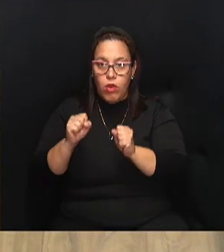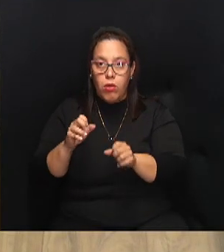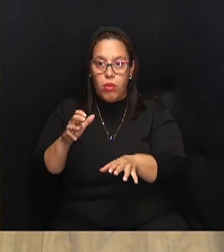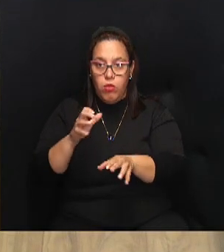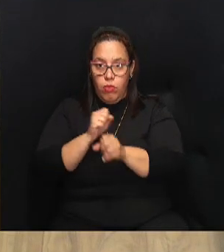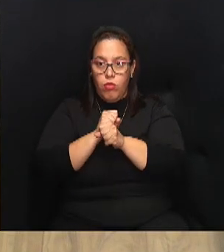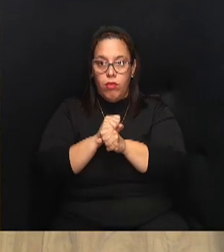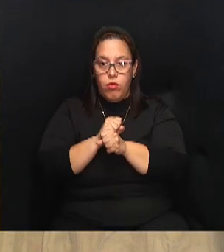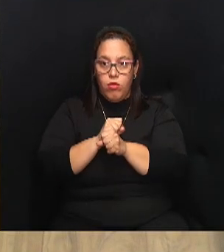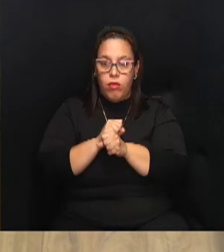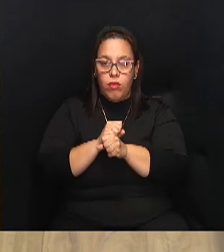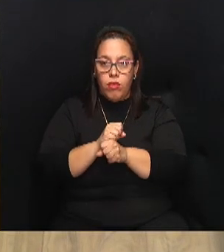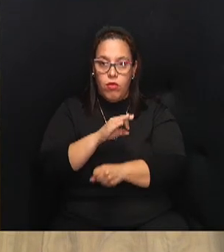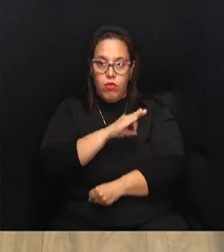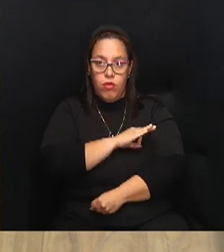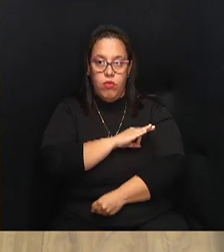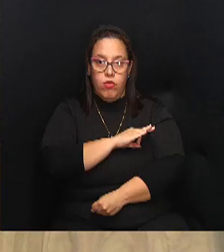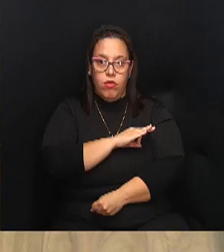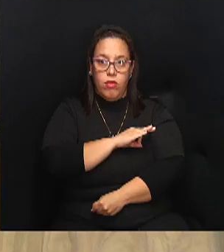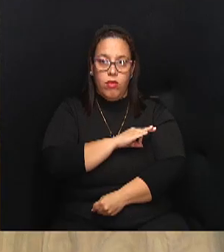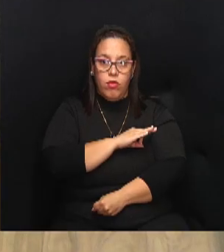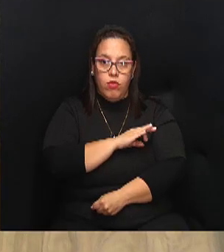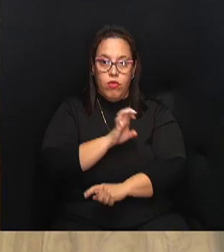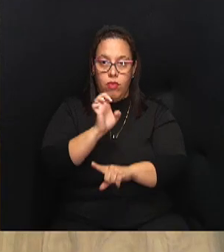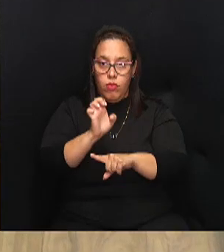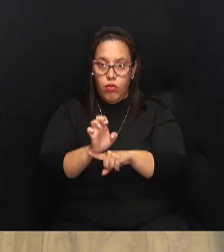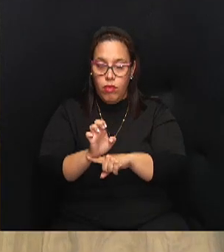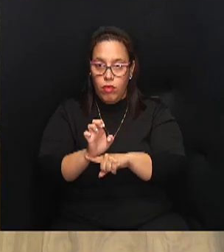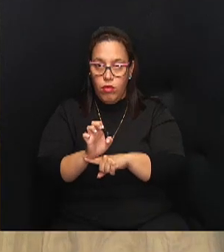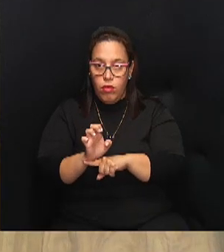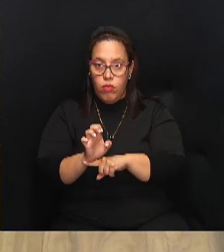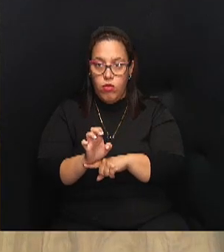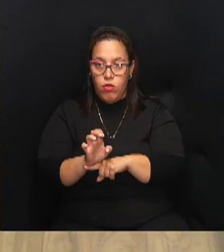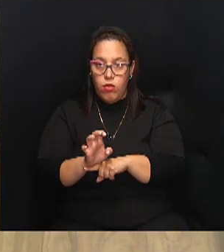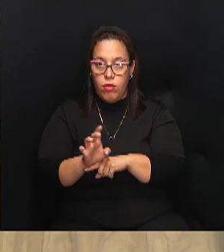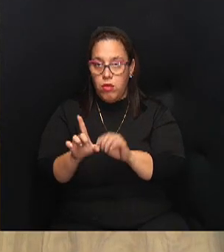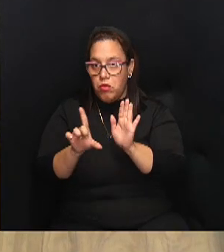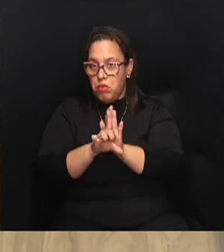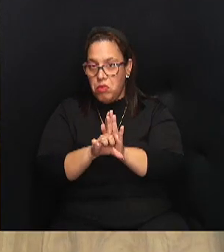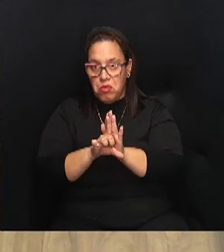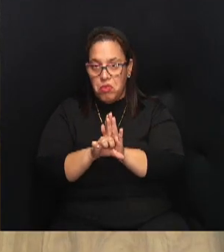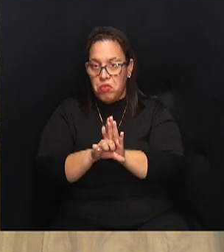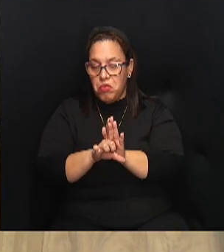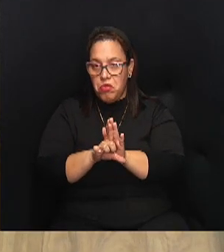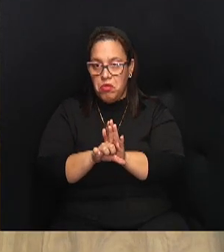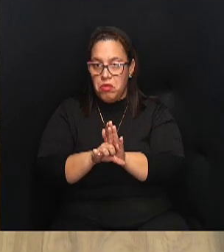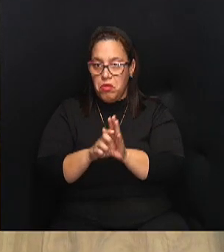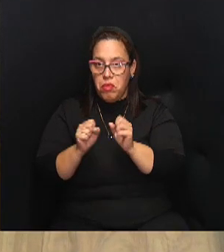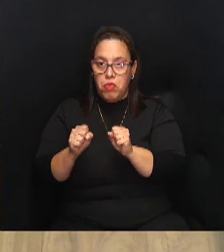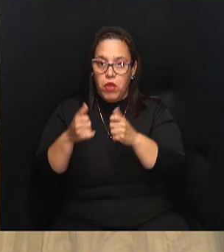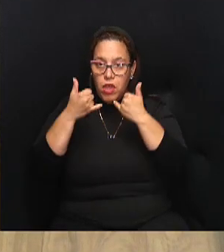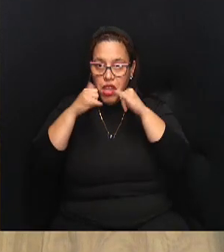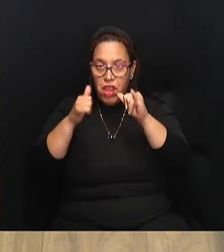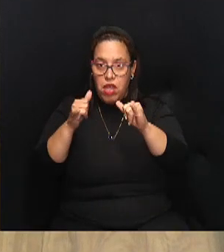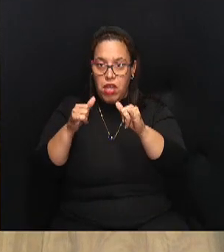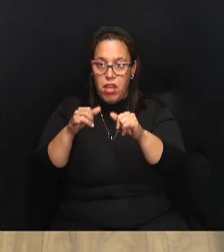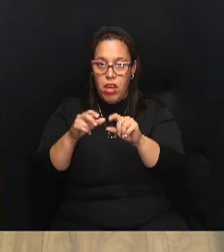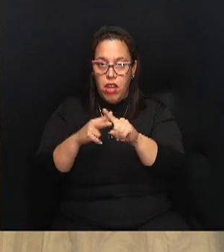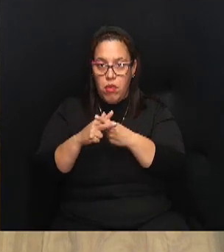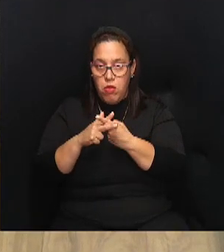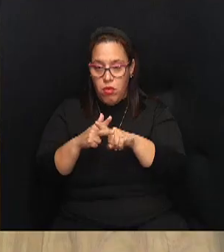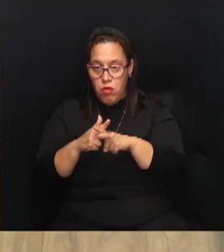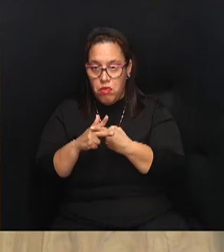né? Ele pode ser policial militar e professor no Estado. É um acúmulo legal. É eletricista, é